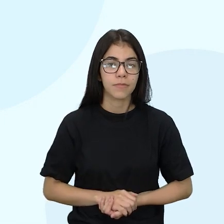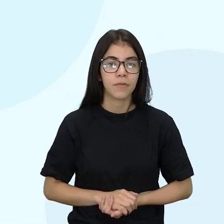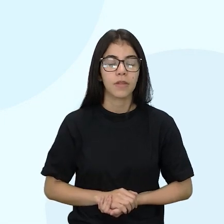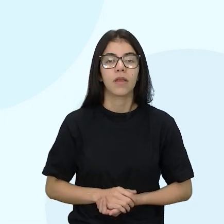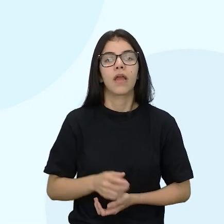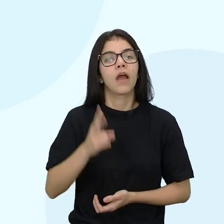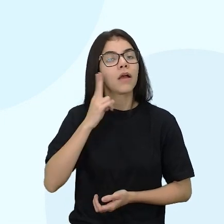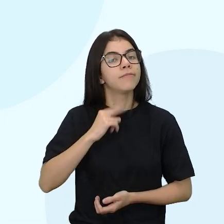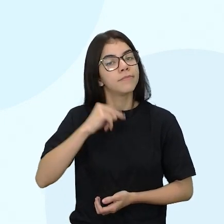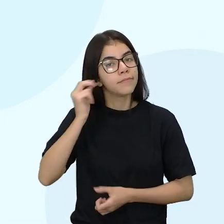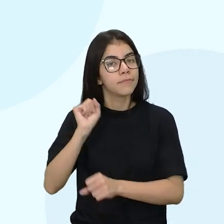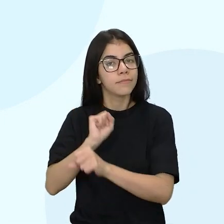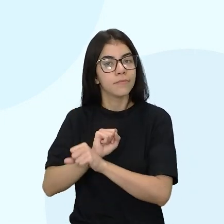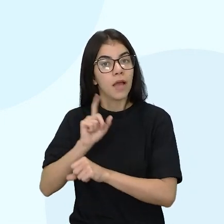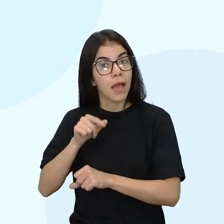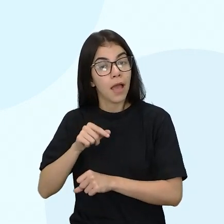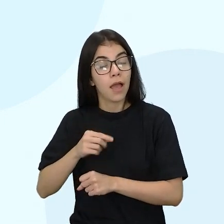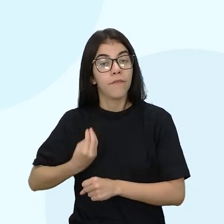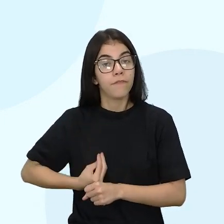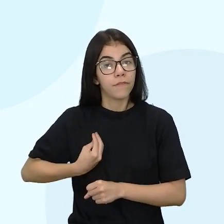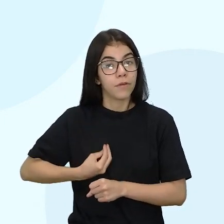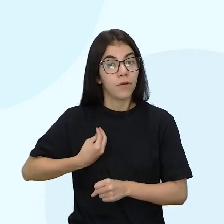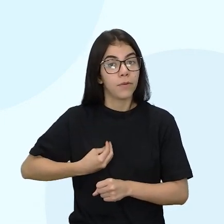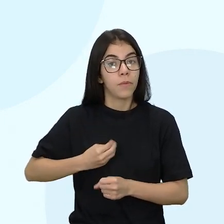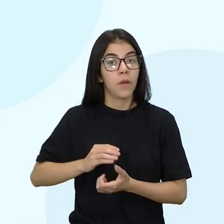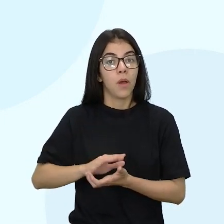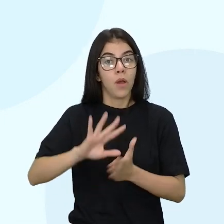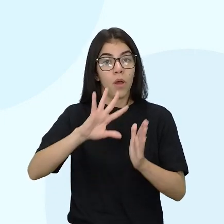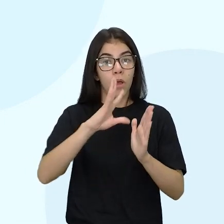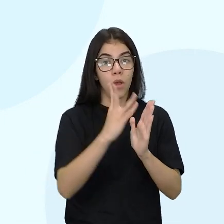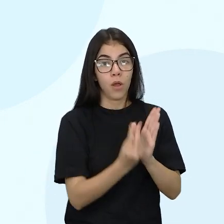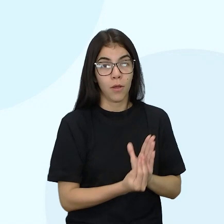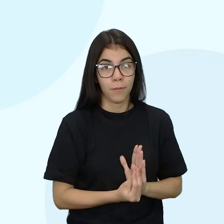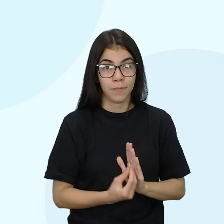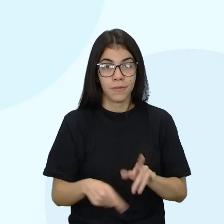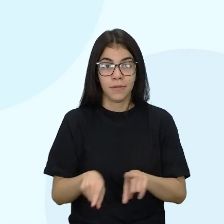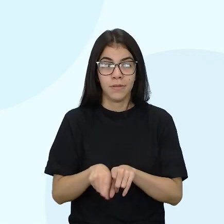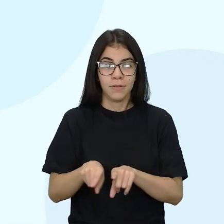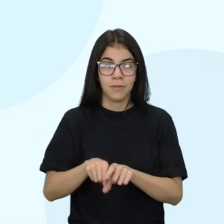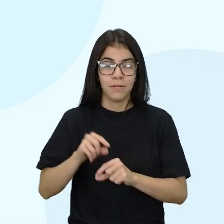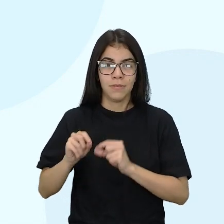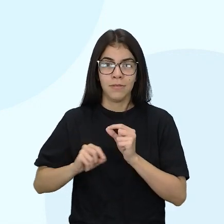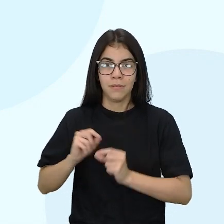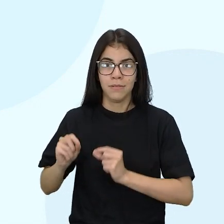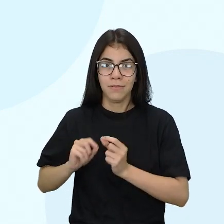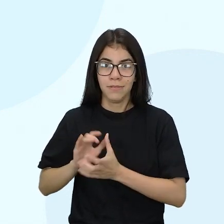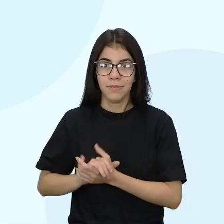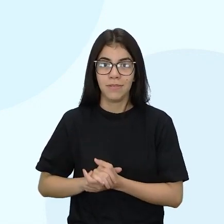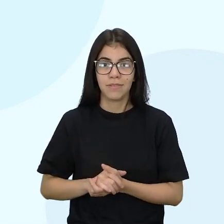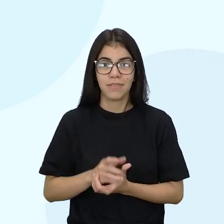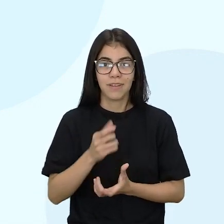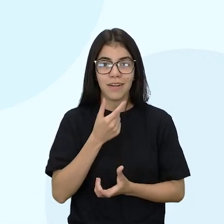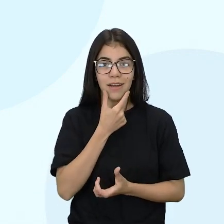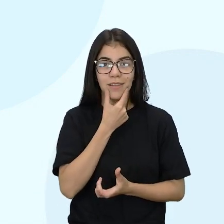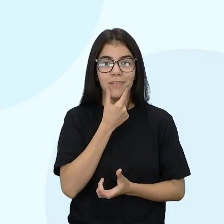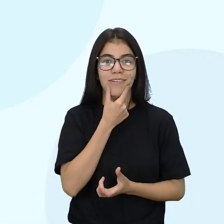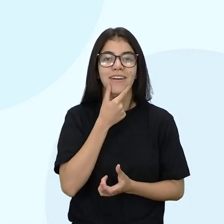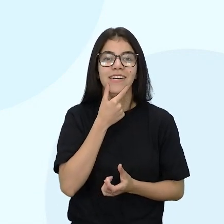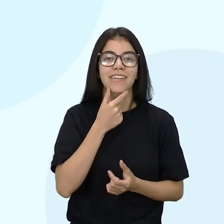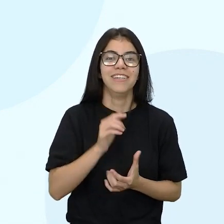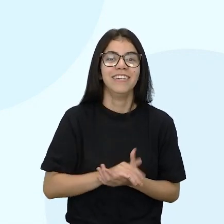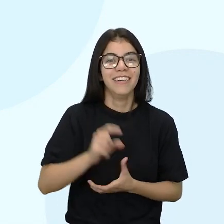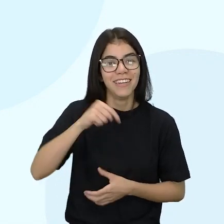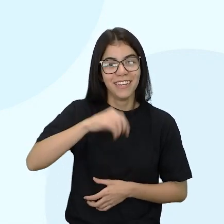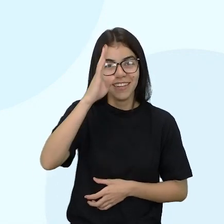Quilombola são habitantes de quilombo, um fenômeno típico das Américas. Então, além do Brasil, aqui nas Américas